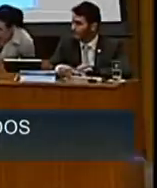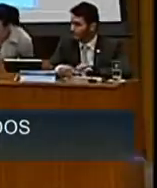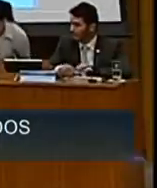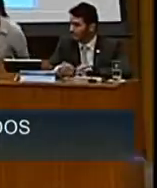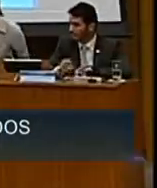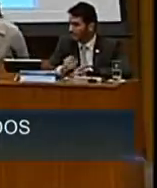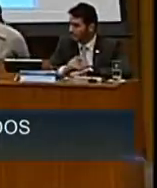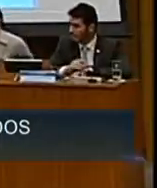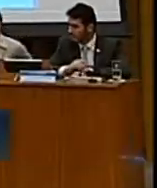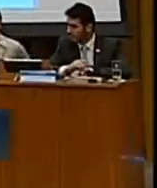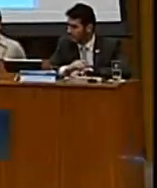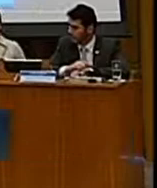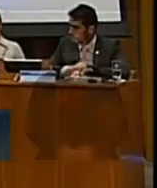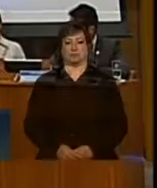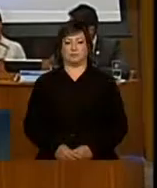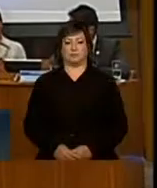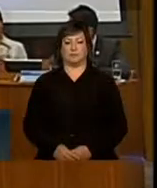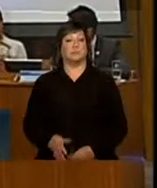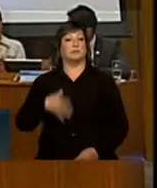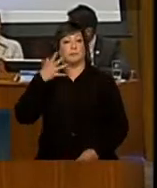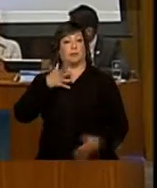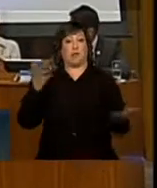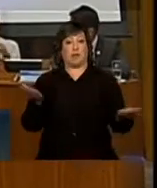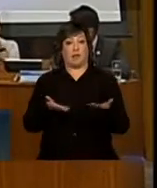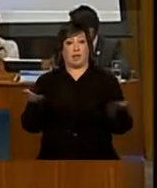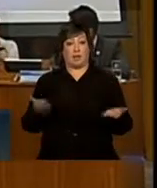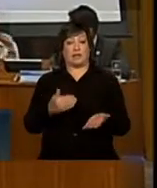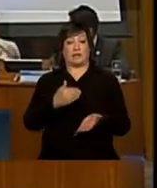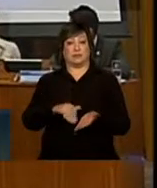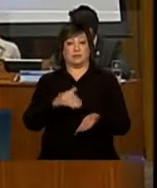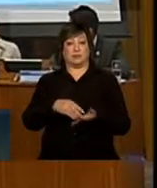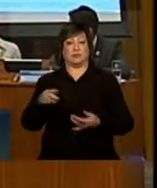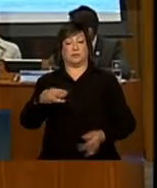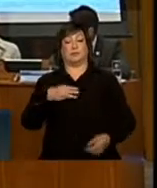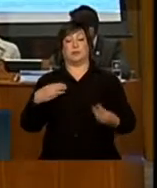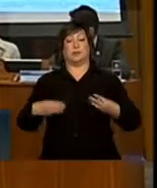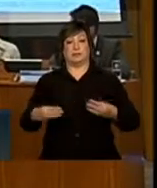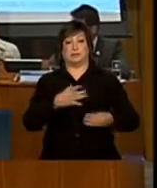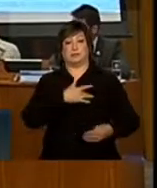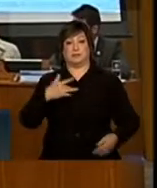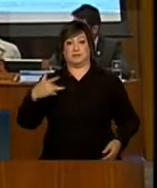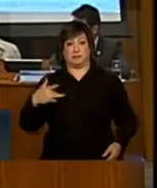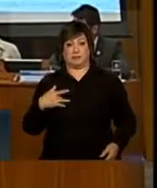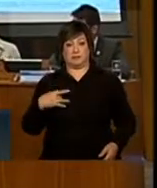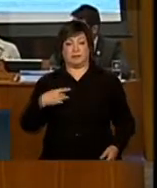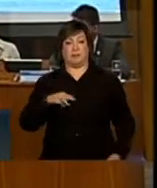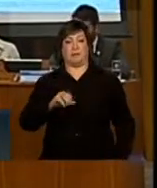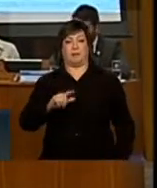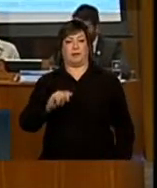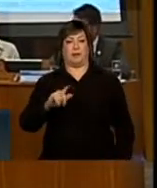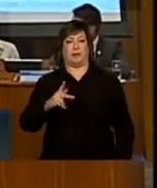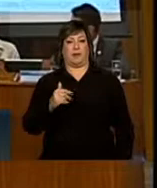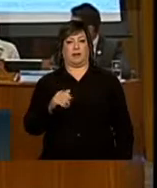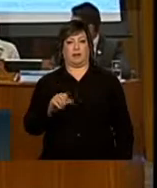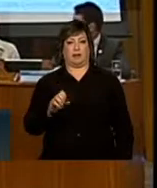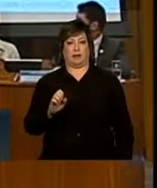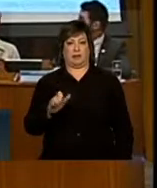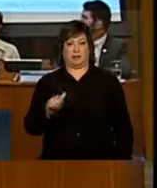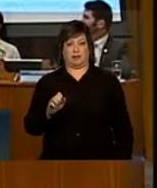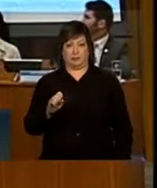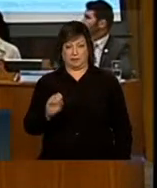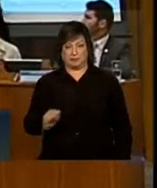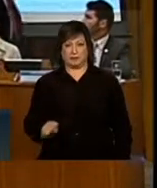Com a palavra, o secretário de Atenção à Saúde do Ministério da Saúde, Evércio Magalhães.